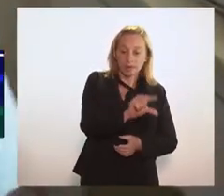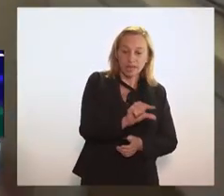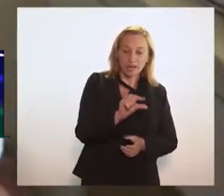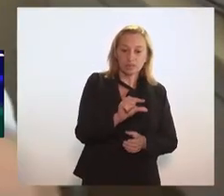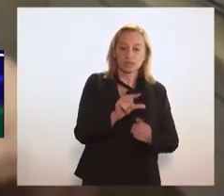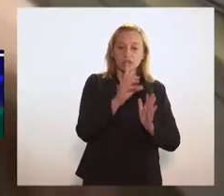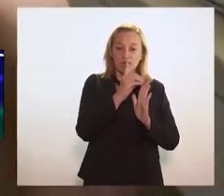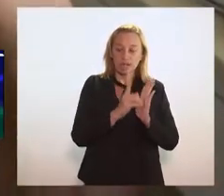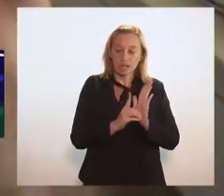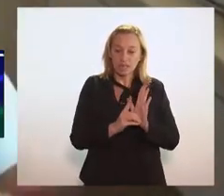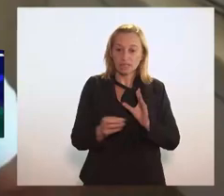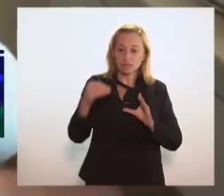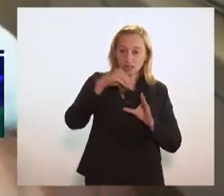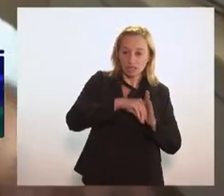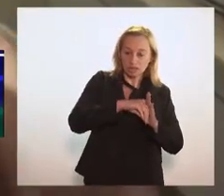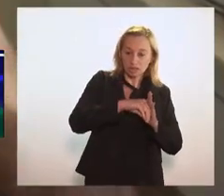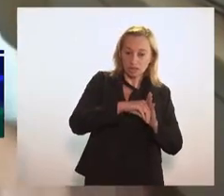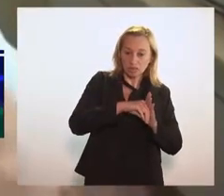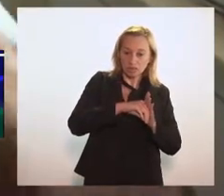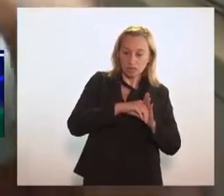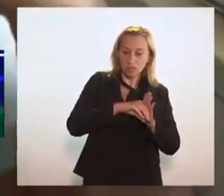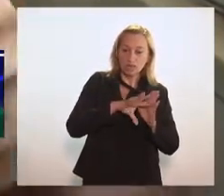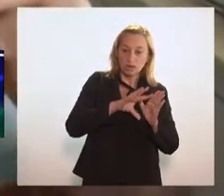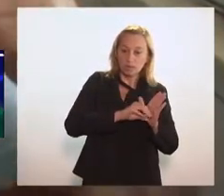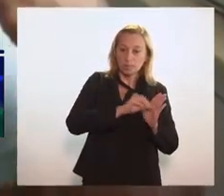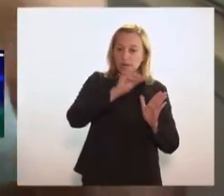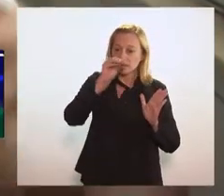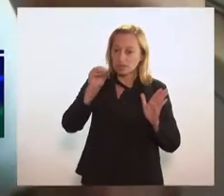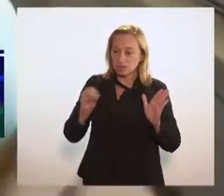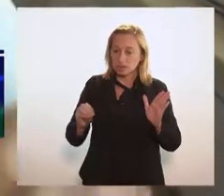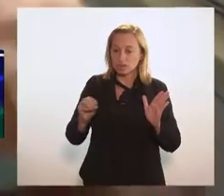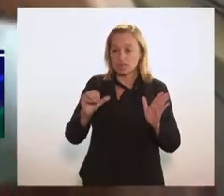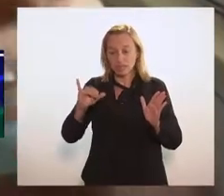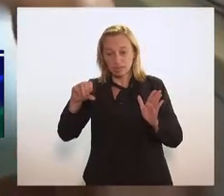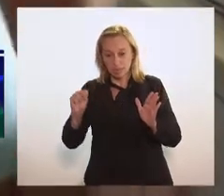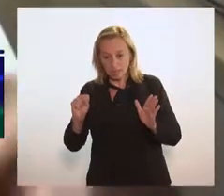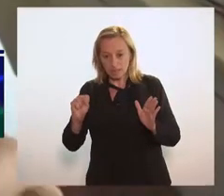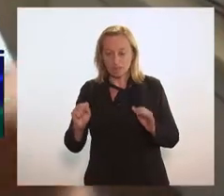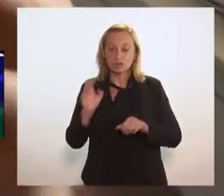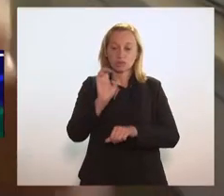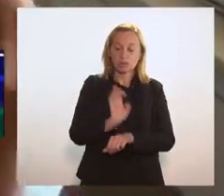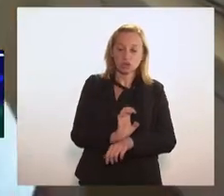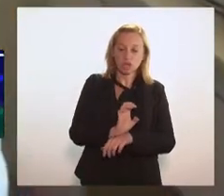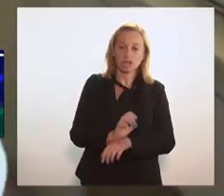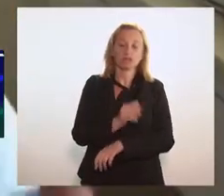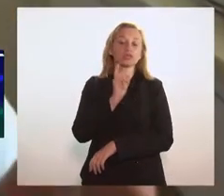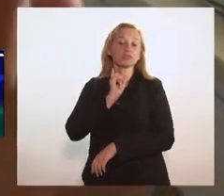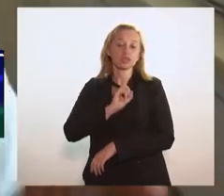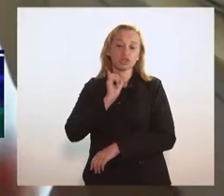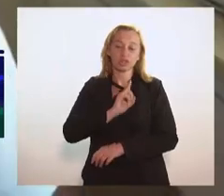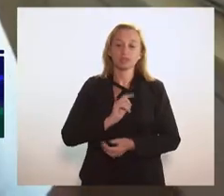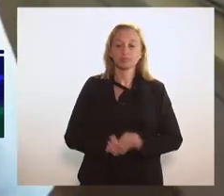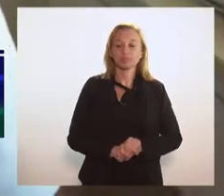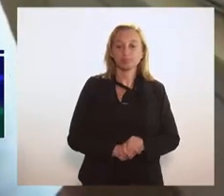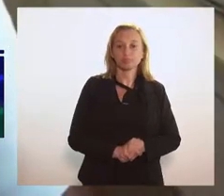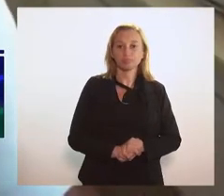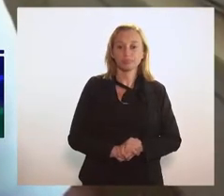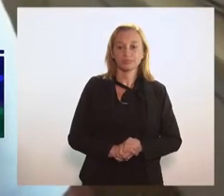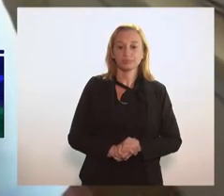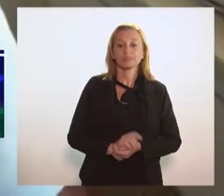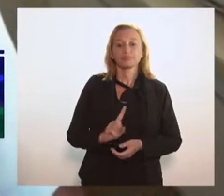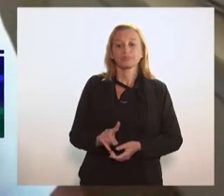interno e descolando e colando do regime de ICMS do Estado de Minas Gerais.